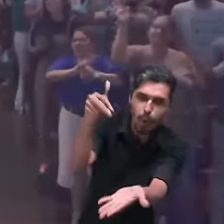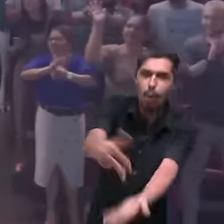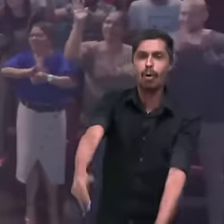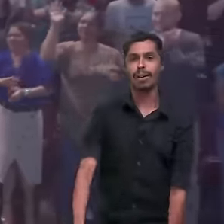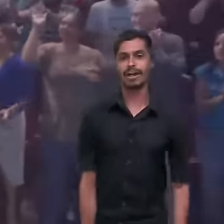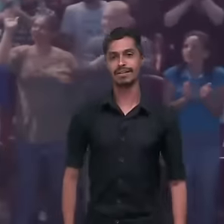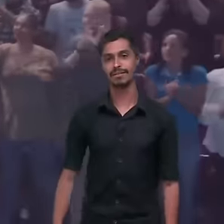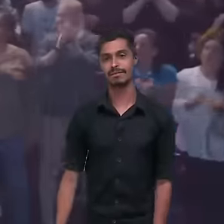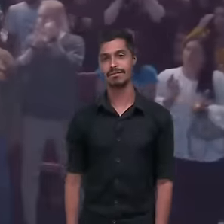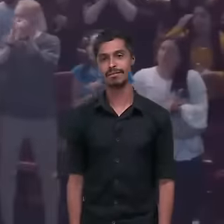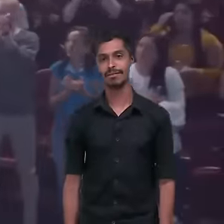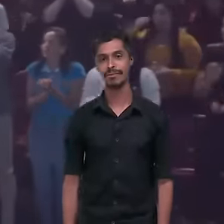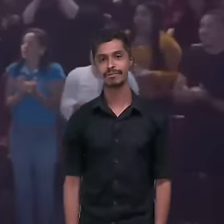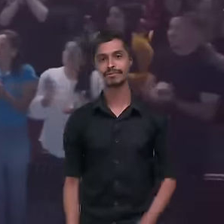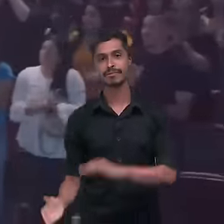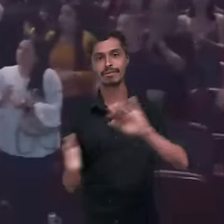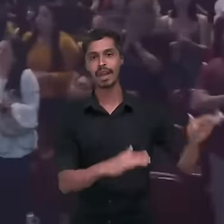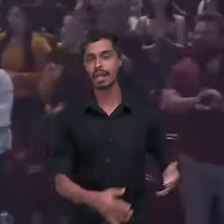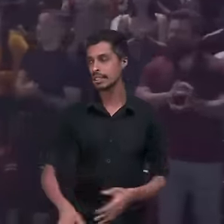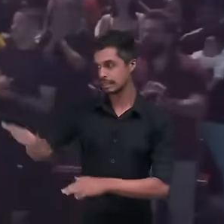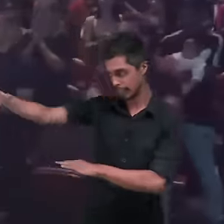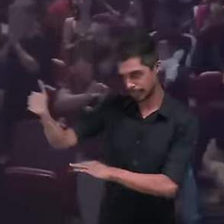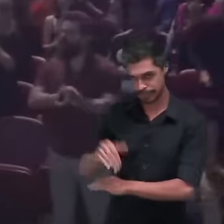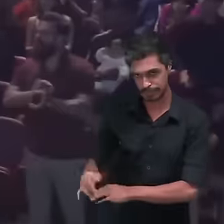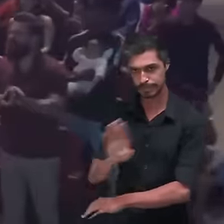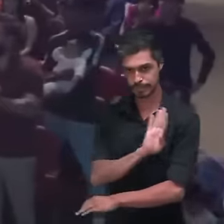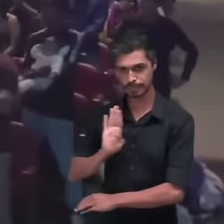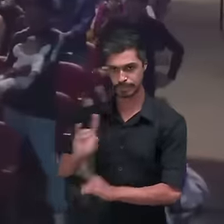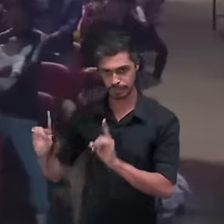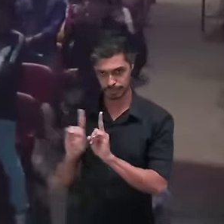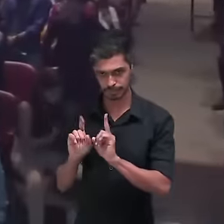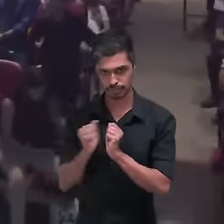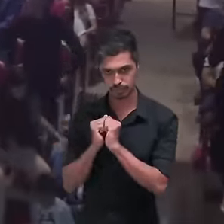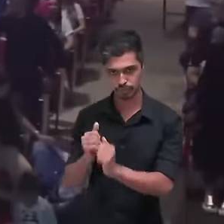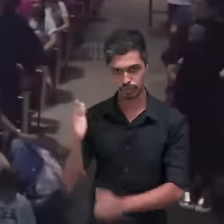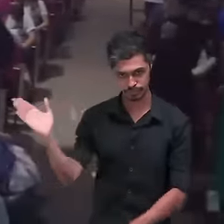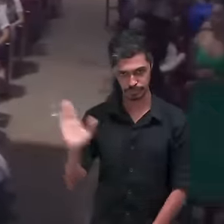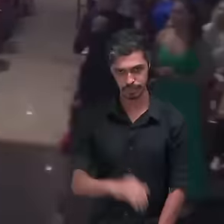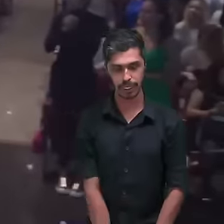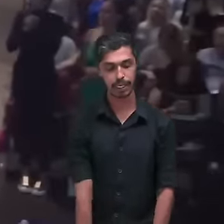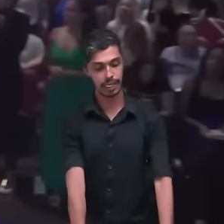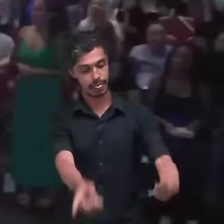Terceiro, fica aqui, bispo. Terceiro.